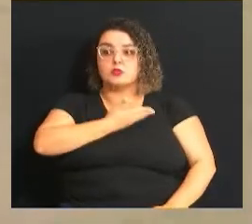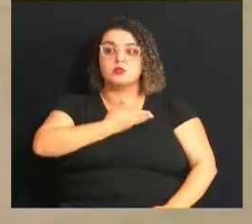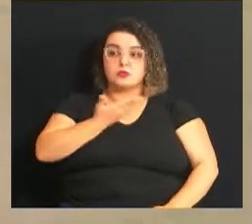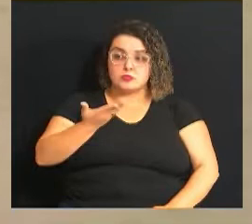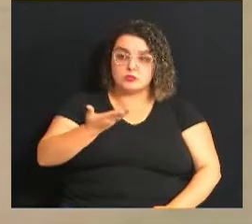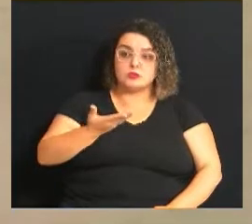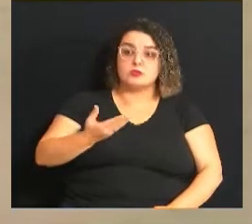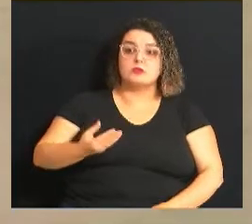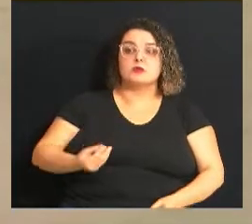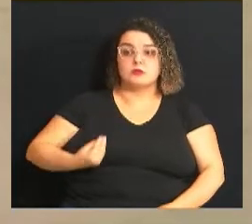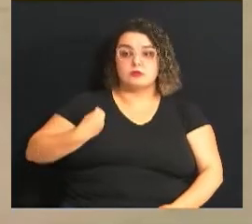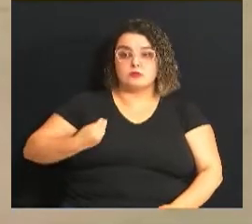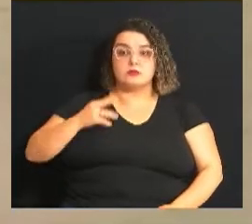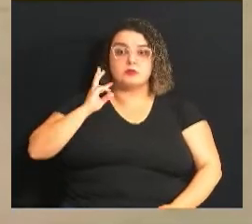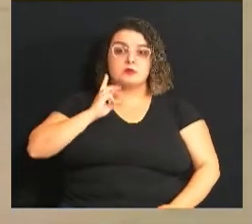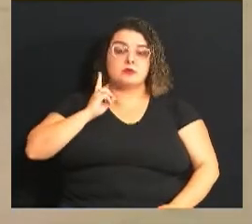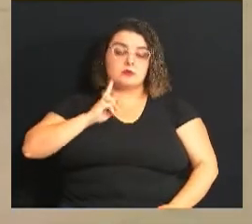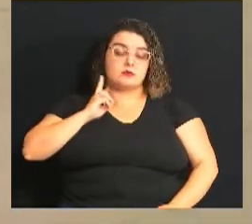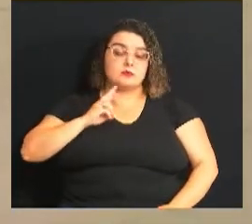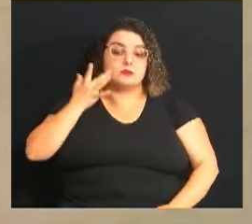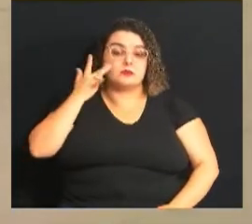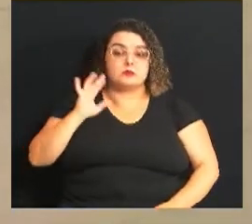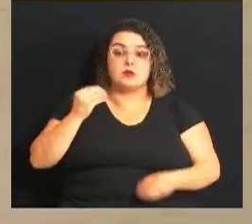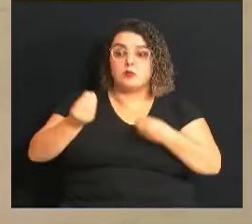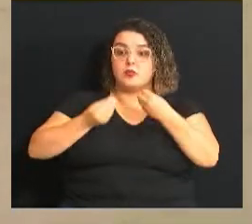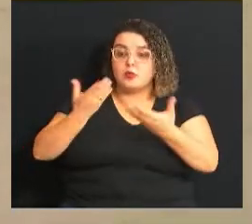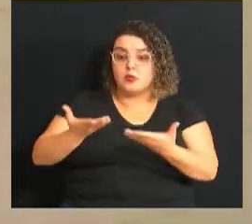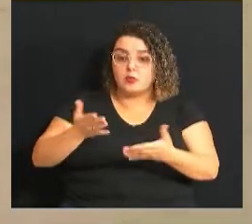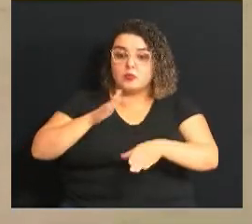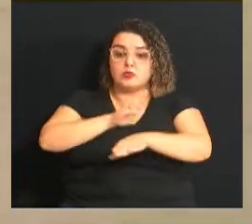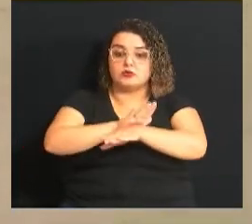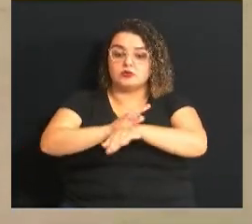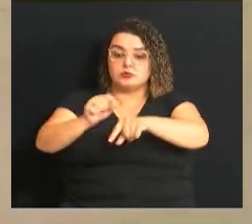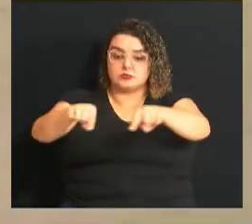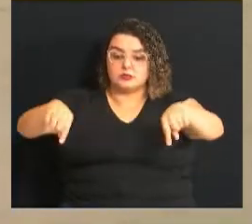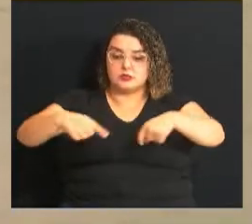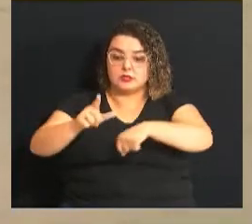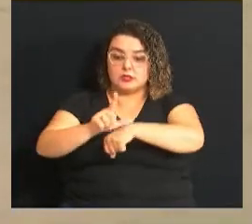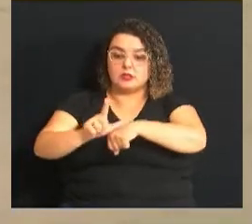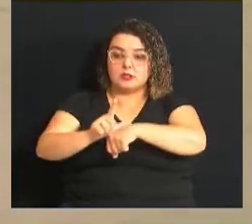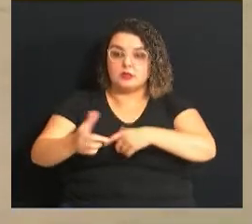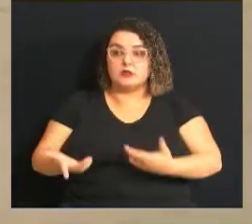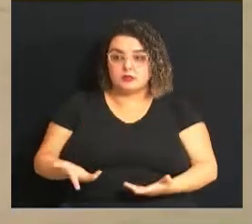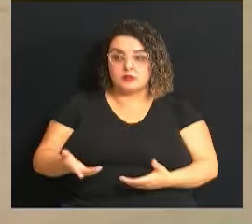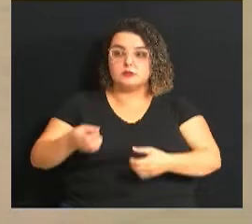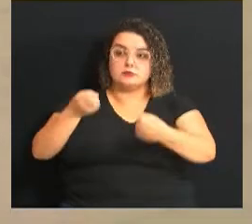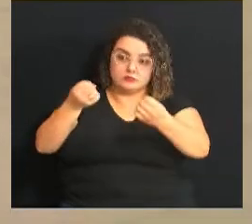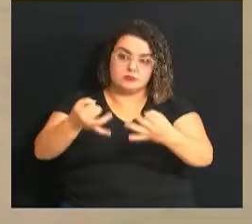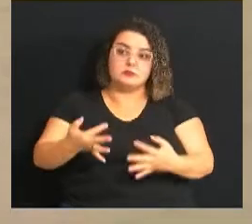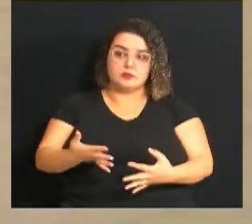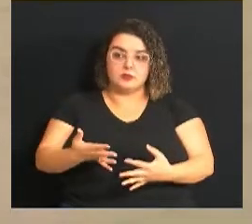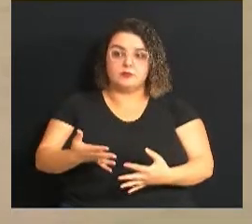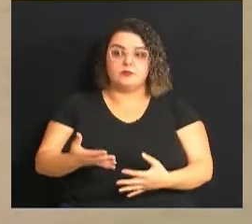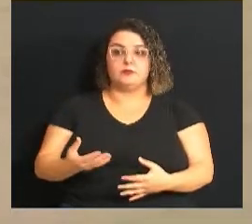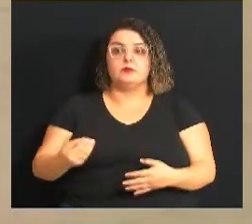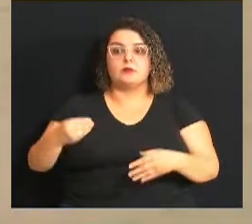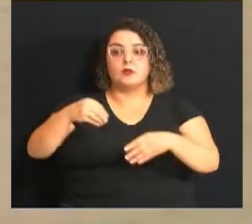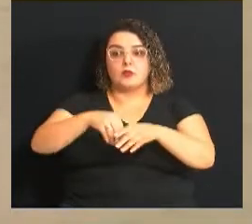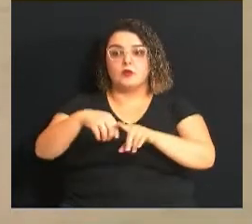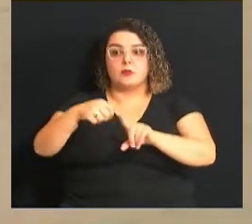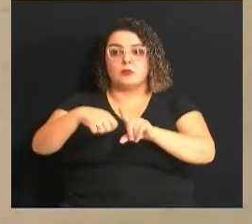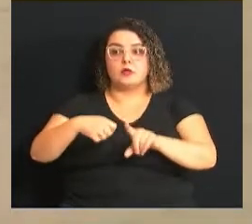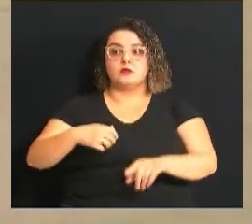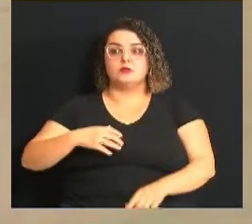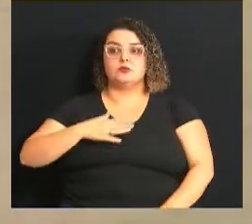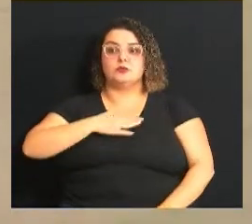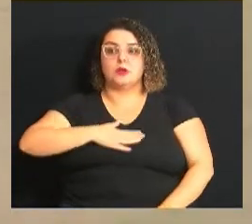de violência e não sabe como ajudar. Na Sala Lilás nós fazemos essa orientação. E dentro do Agosto Lilás a gente participa de diferentes atividades,